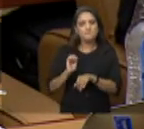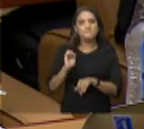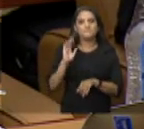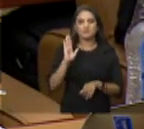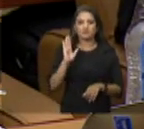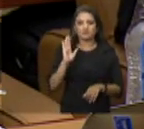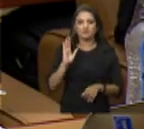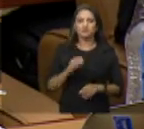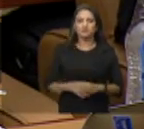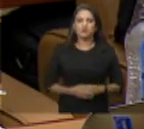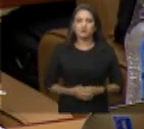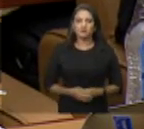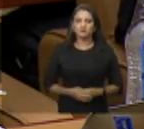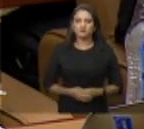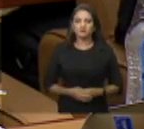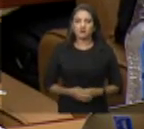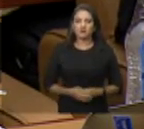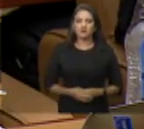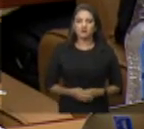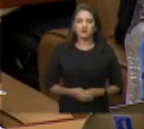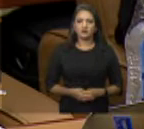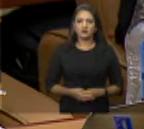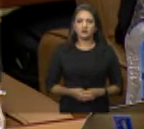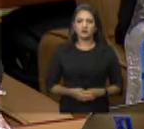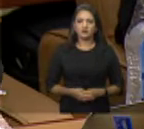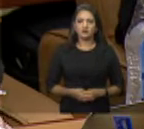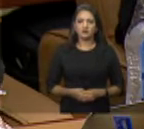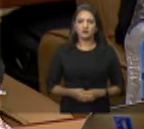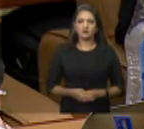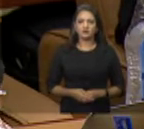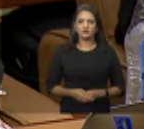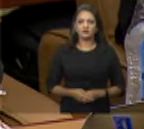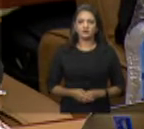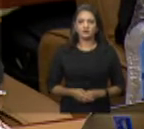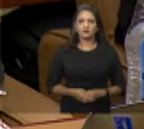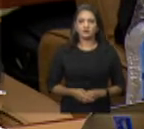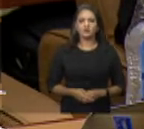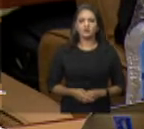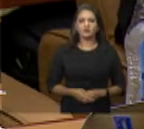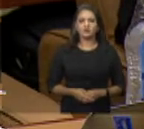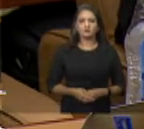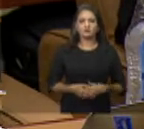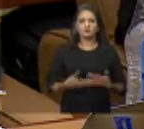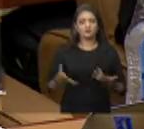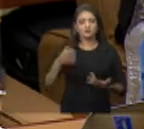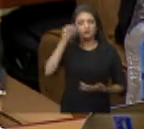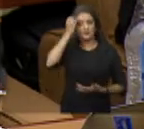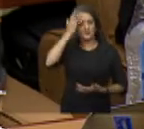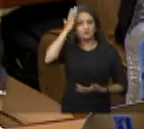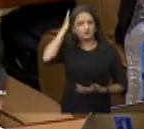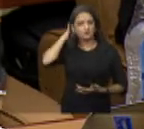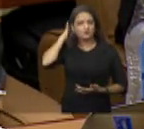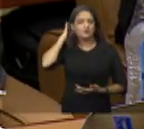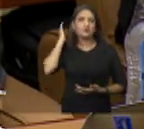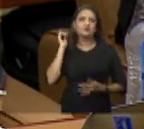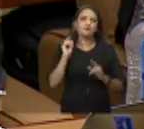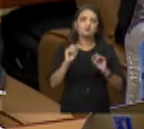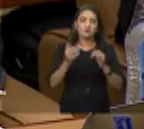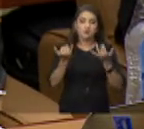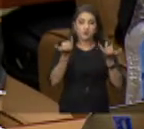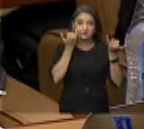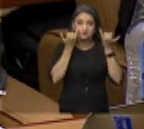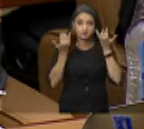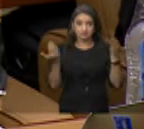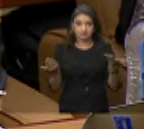ainda neste vós só a seleção me permite muito prazer que saiu hoje ainda tanto